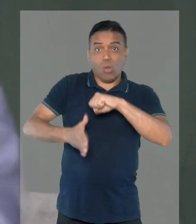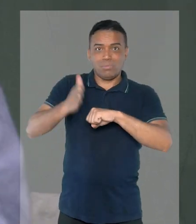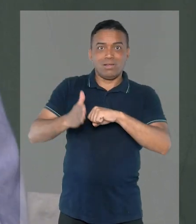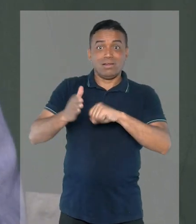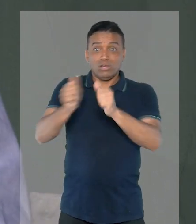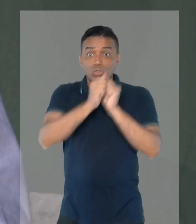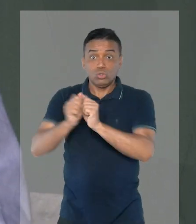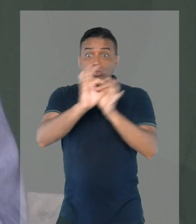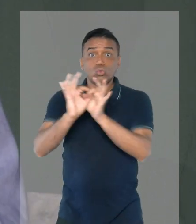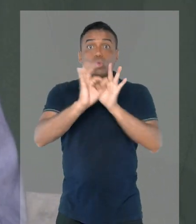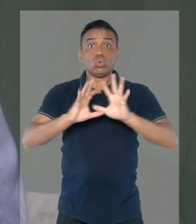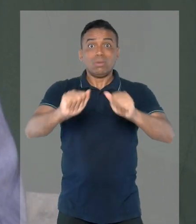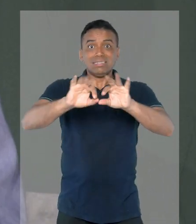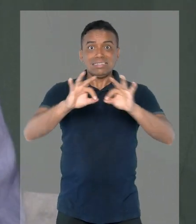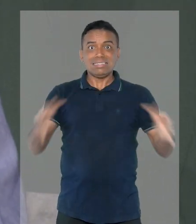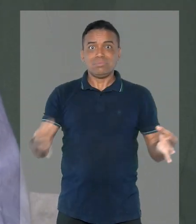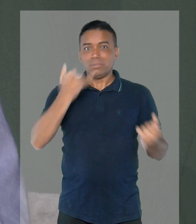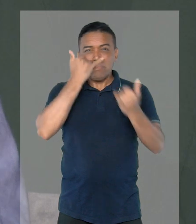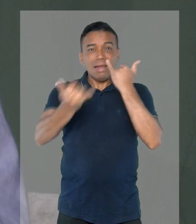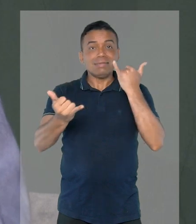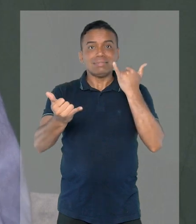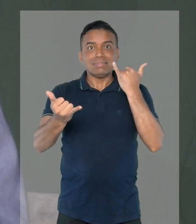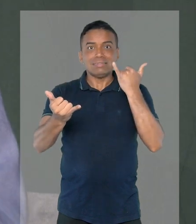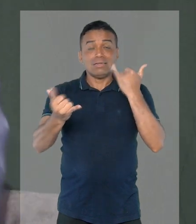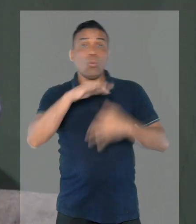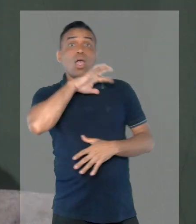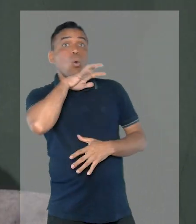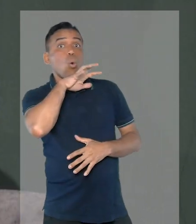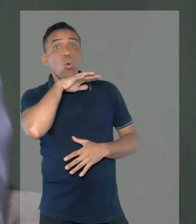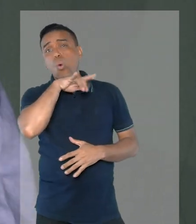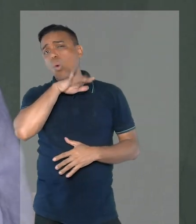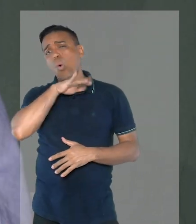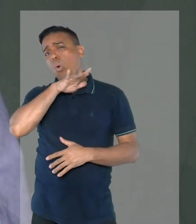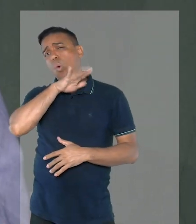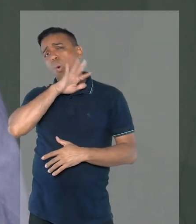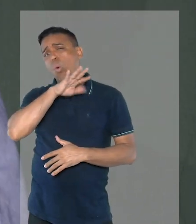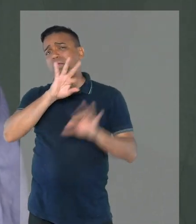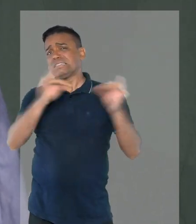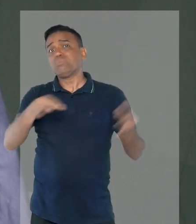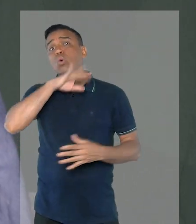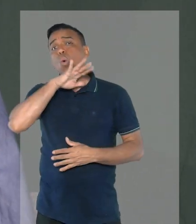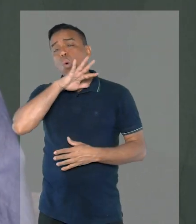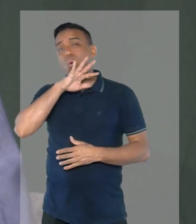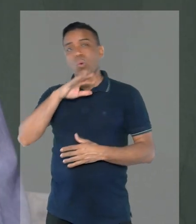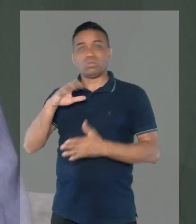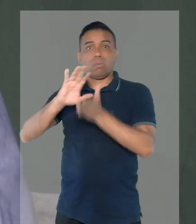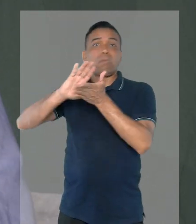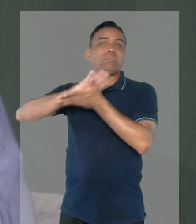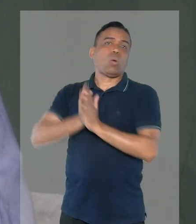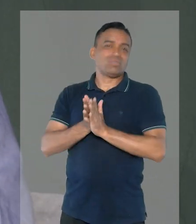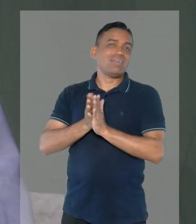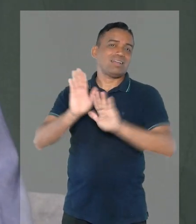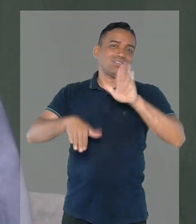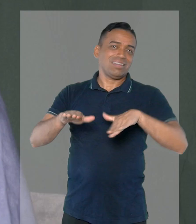fosse simples. Mas o simples nele não é ruim. Né? Tem uma coisa, um preconceito às vezes da crítica de achar que o simples é pior. Não é